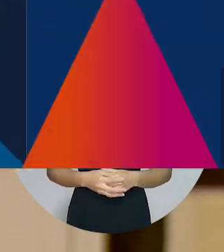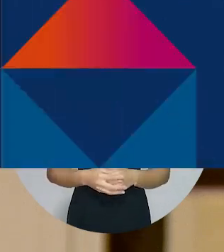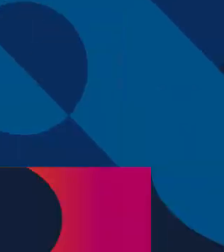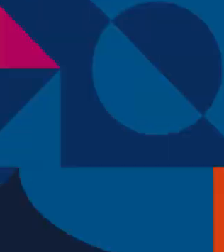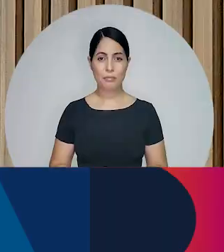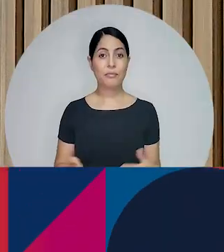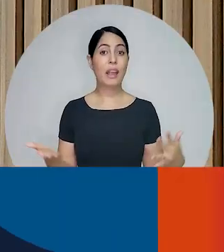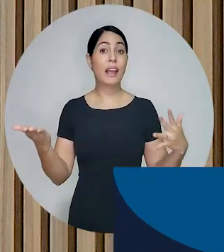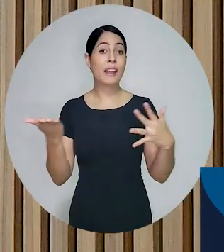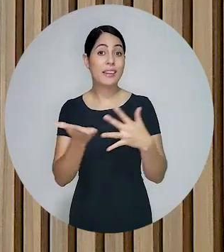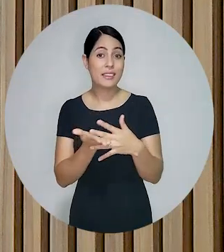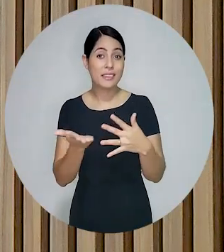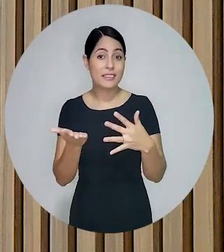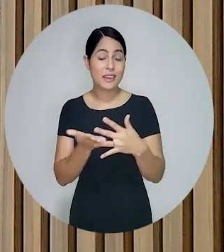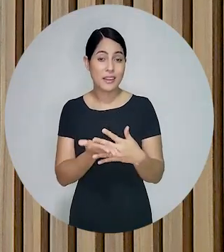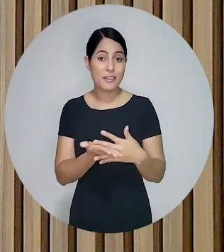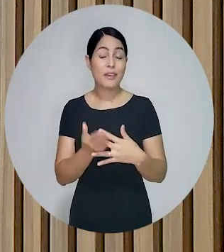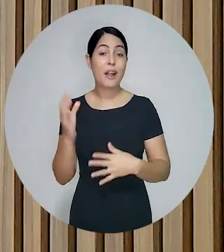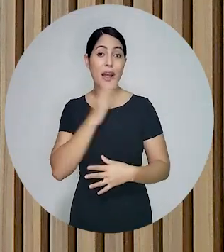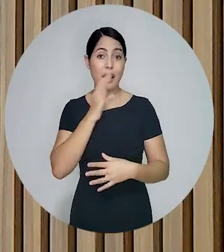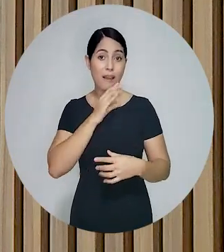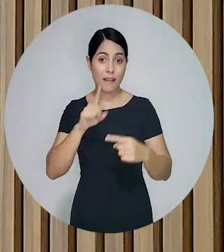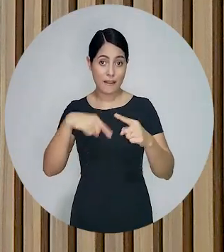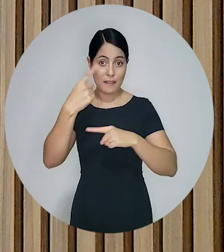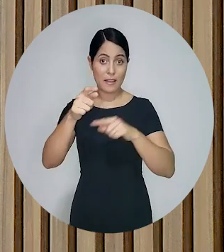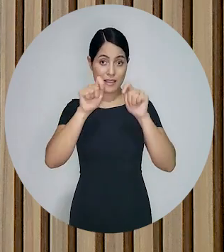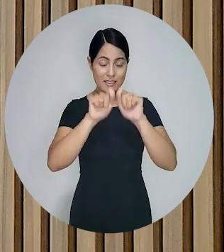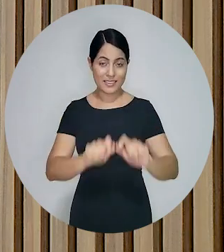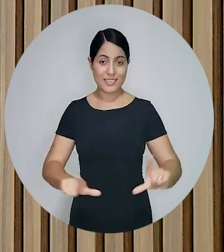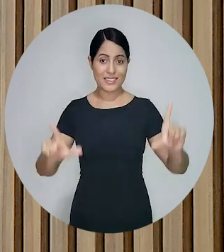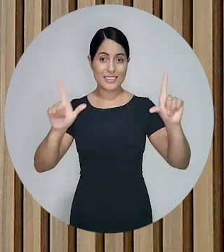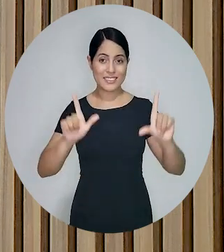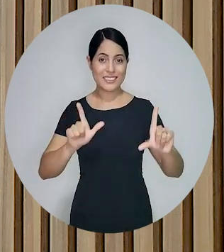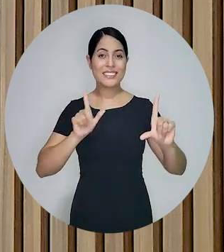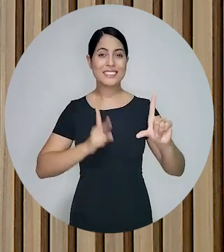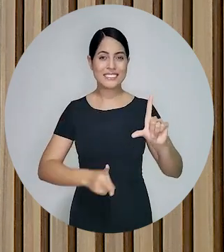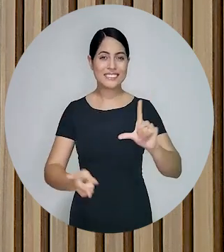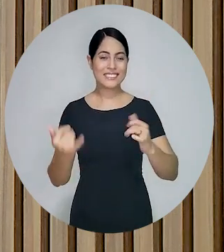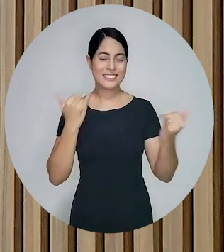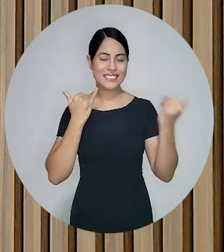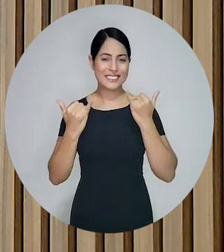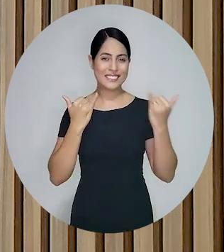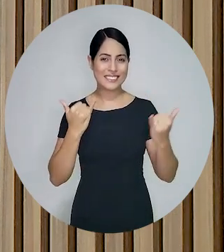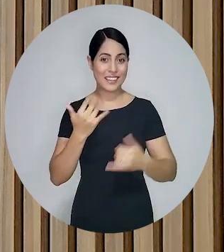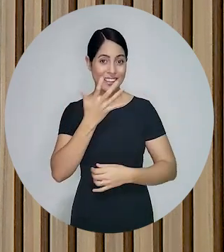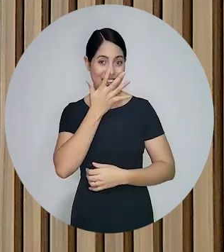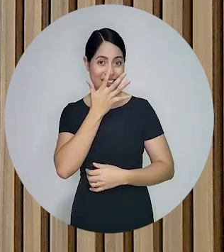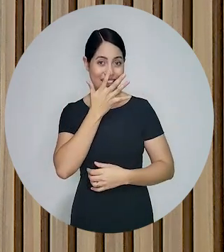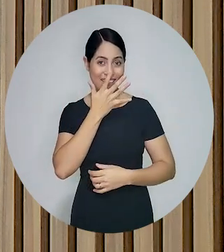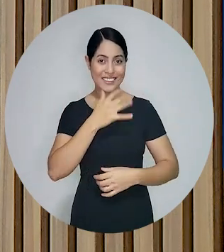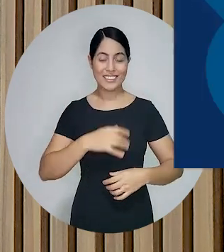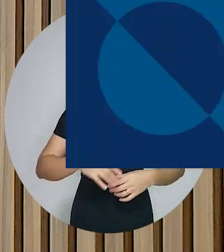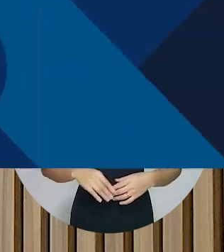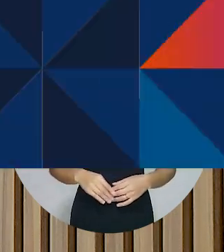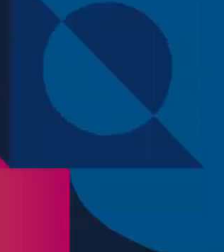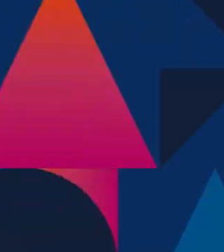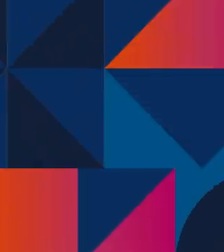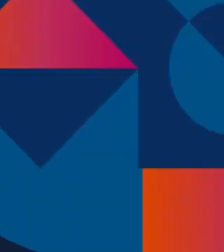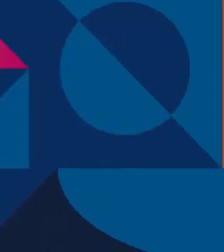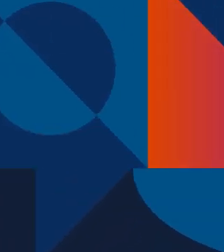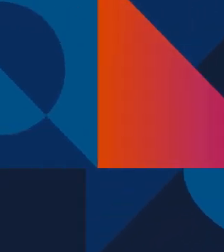transparência. A gente vai agora para um breve intervalo. Na sequência, voltamos com mais notícias. Fique com a gente.